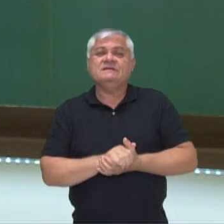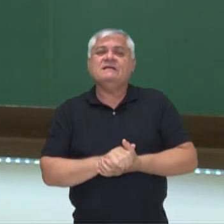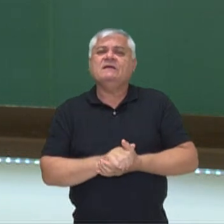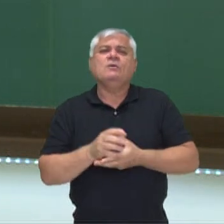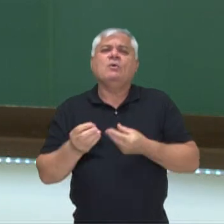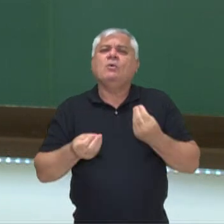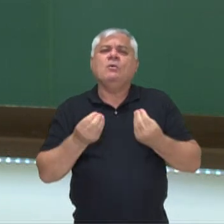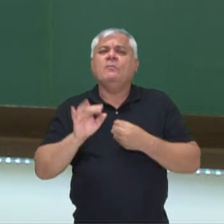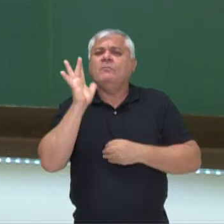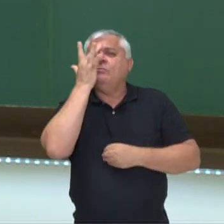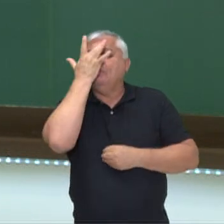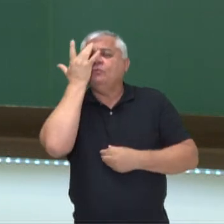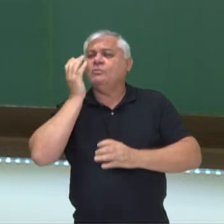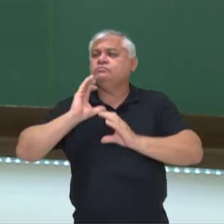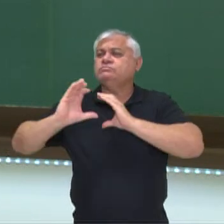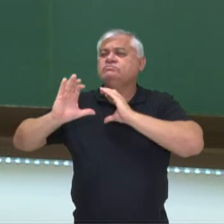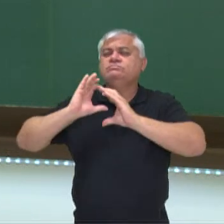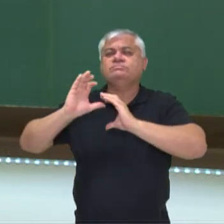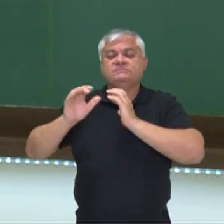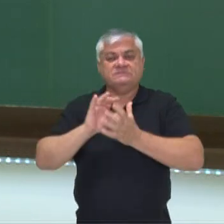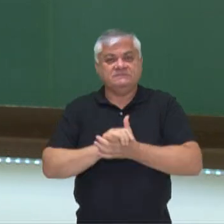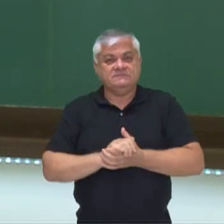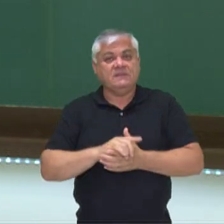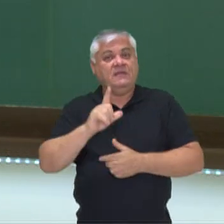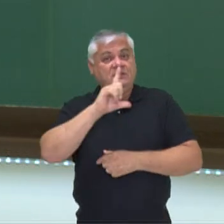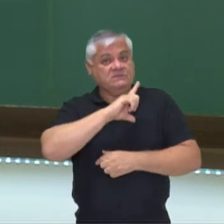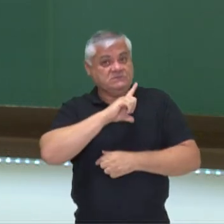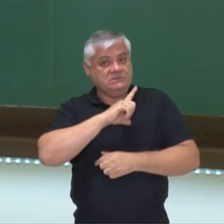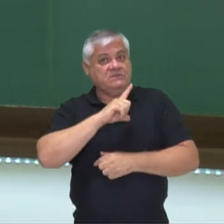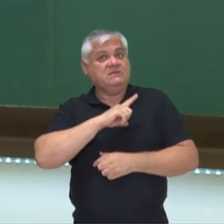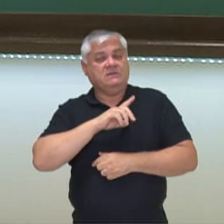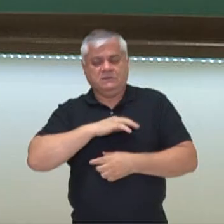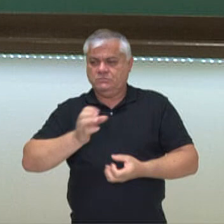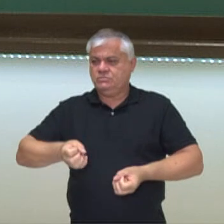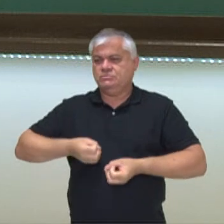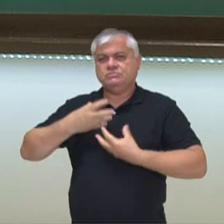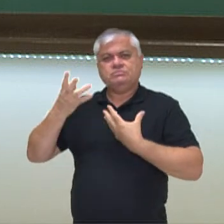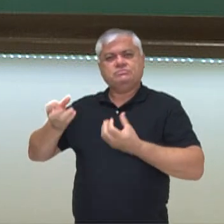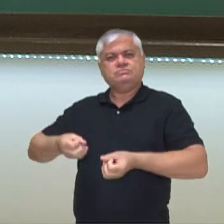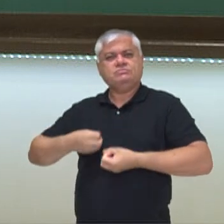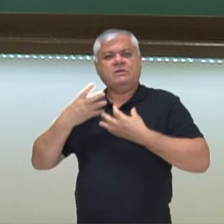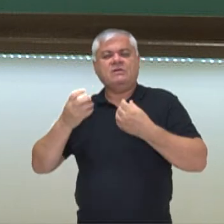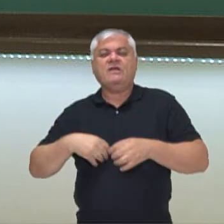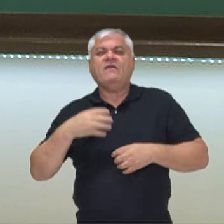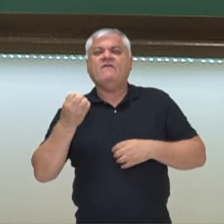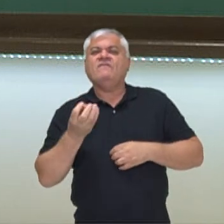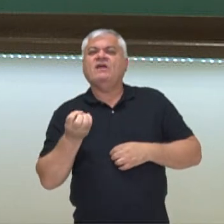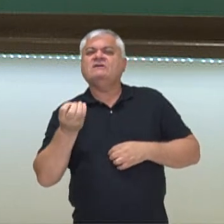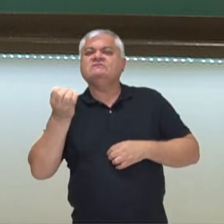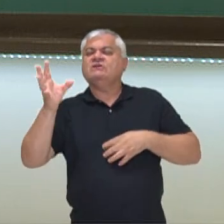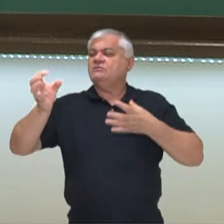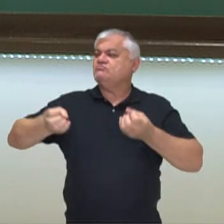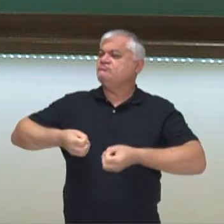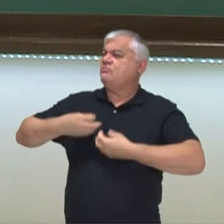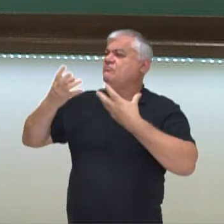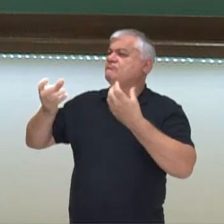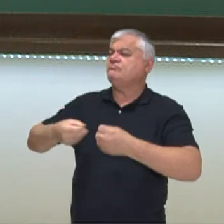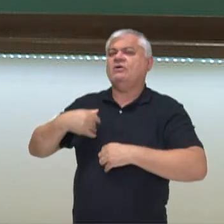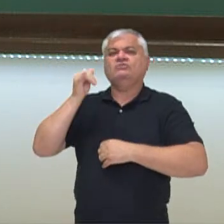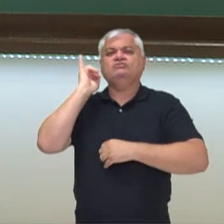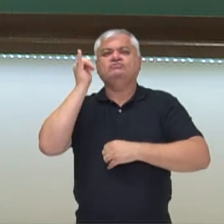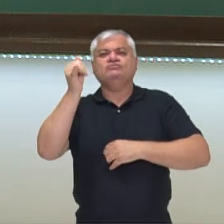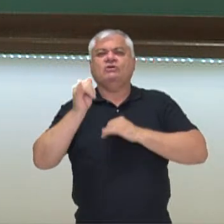como as pessoas se comunicavam? A gente tinha os trovadores. Eles iam viajando, levando as histórias, and then they